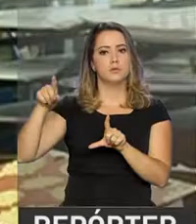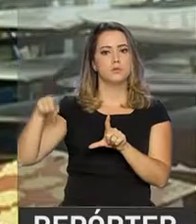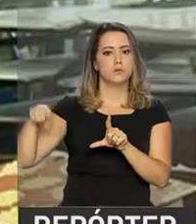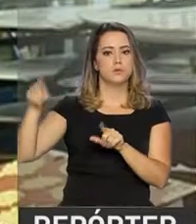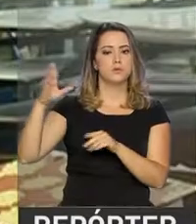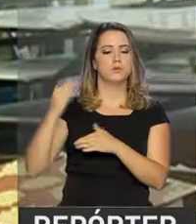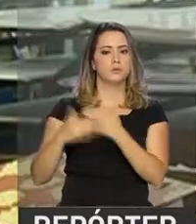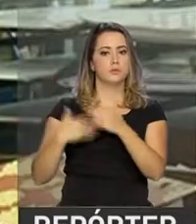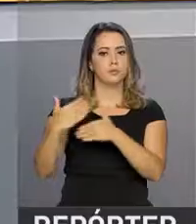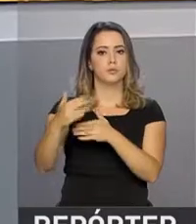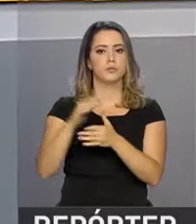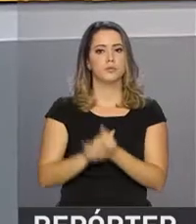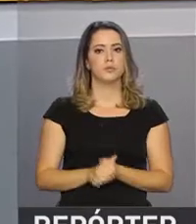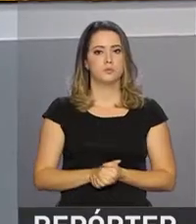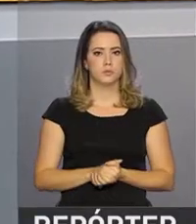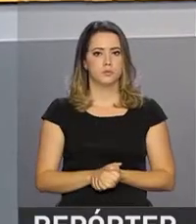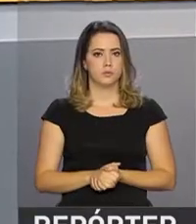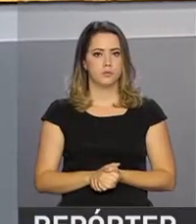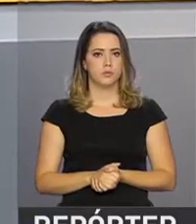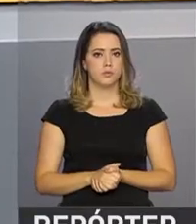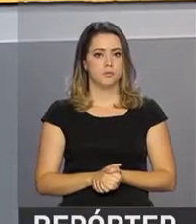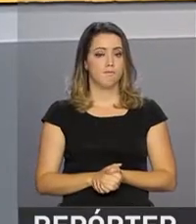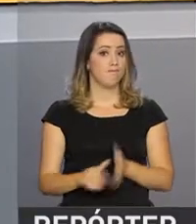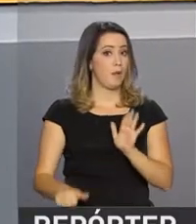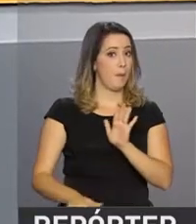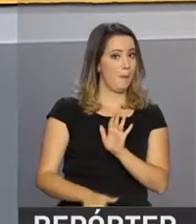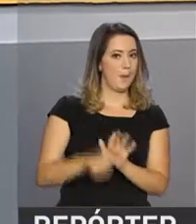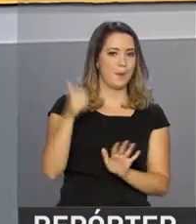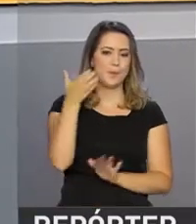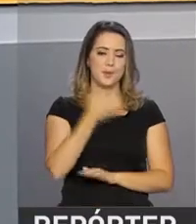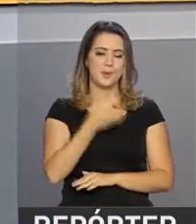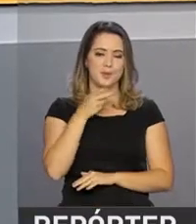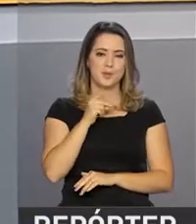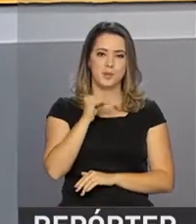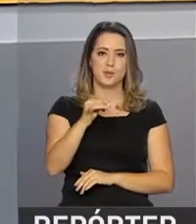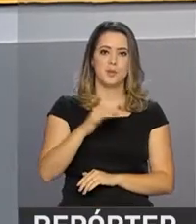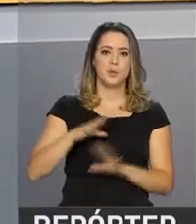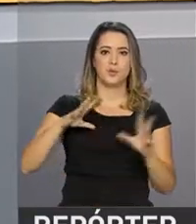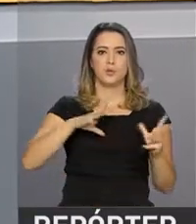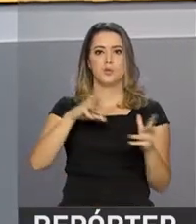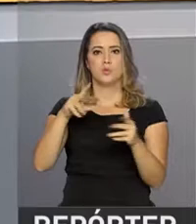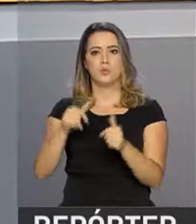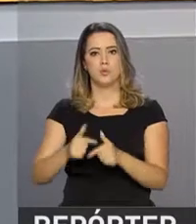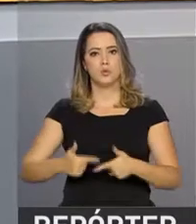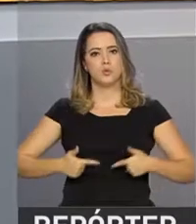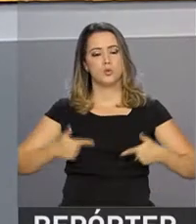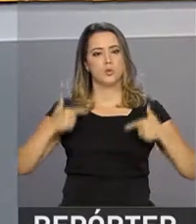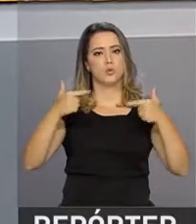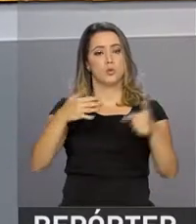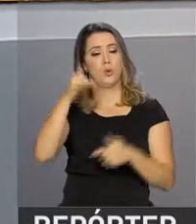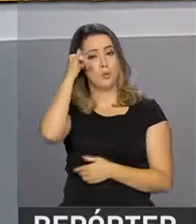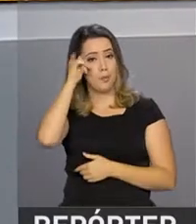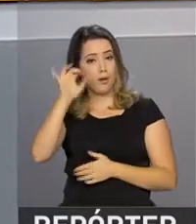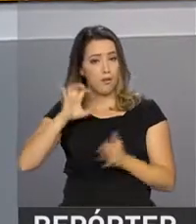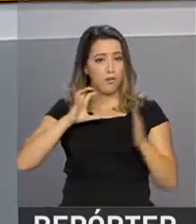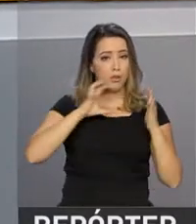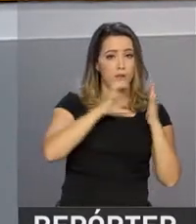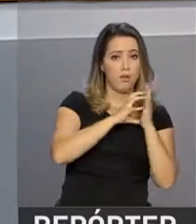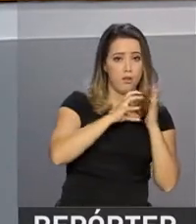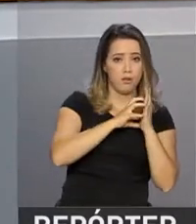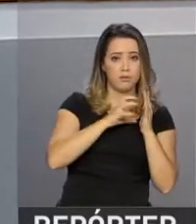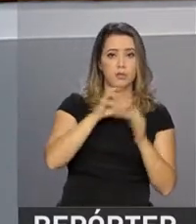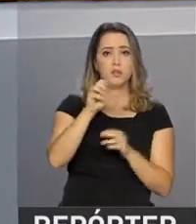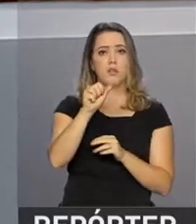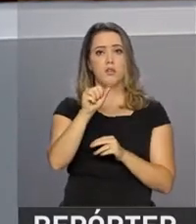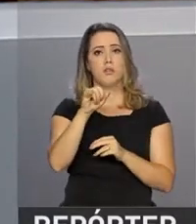ao longo do tempo 1º de dezembro é o dia mundial de luta contra a aids criada em outubro de